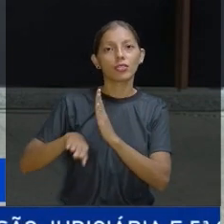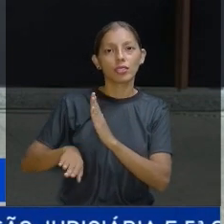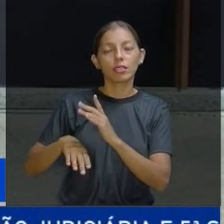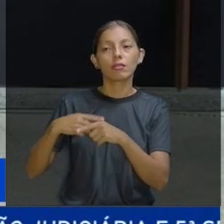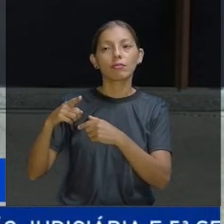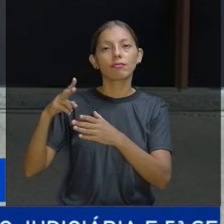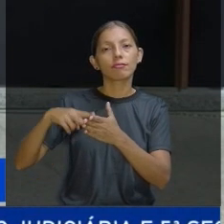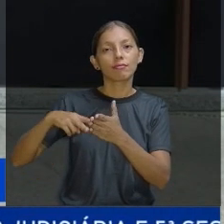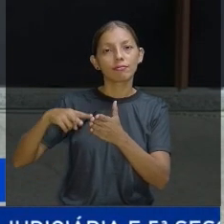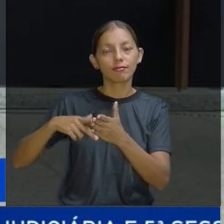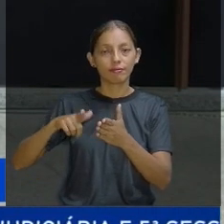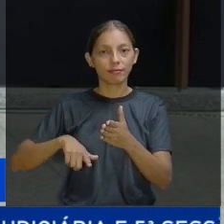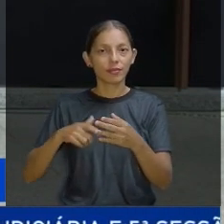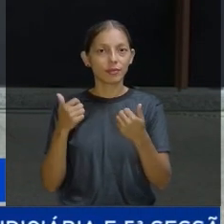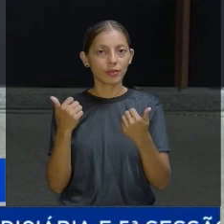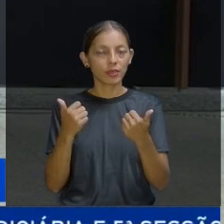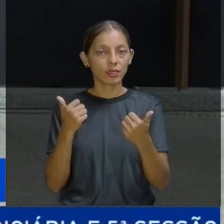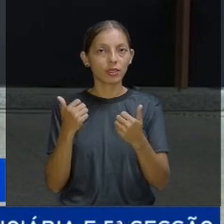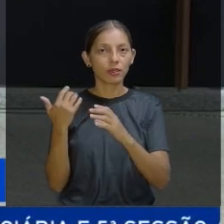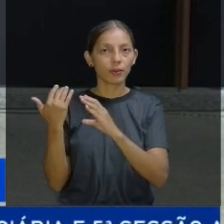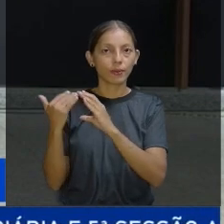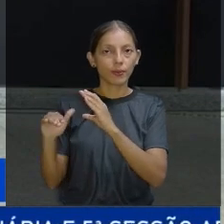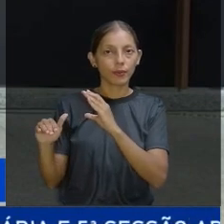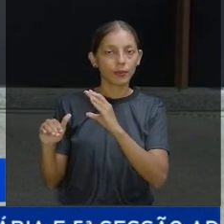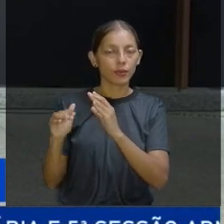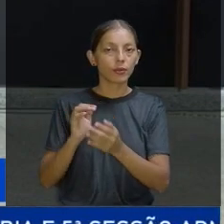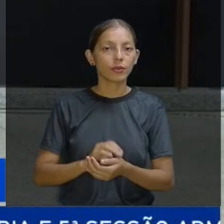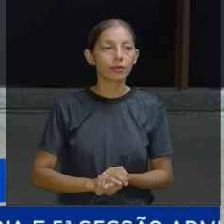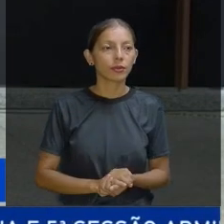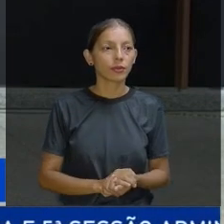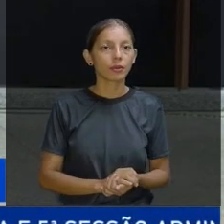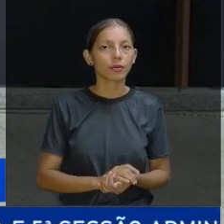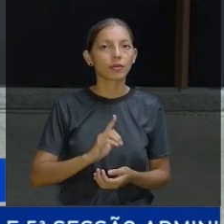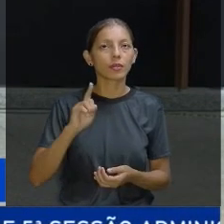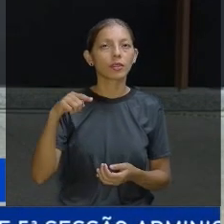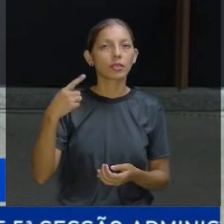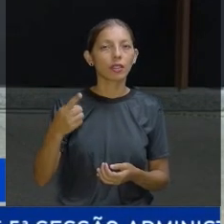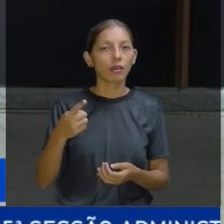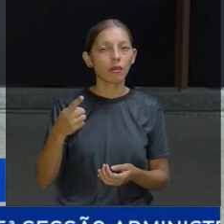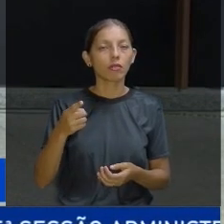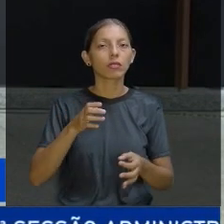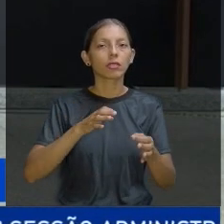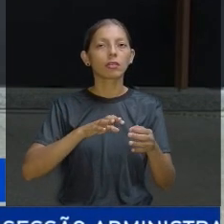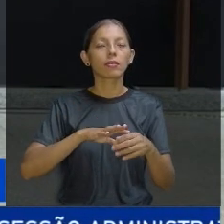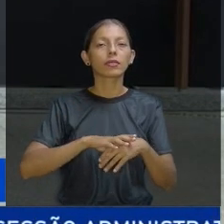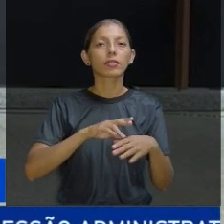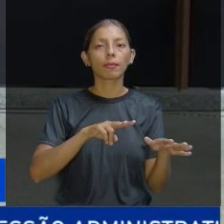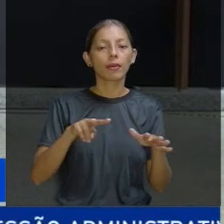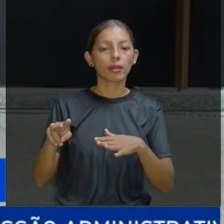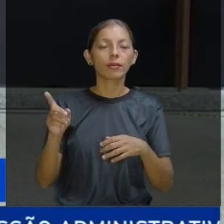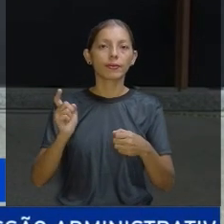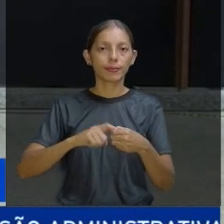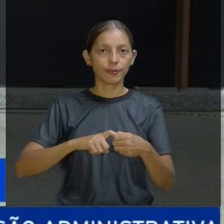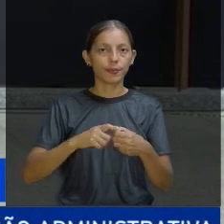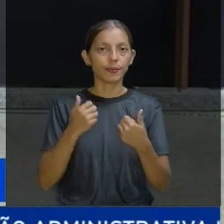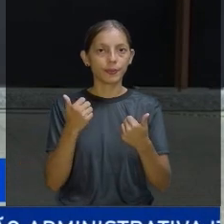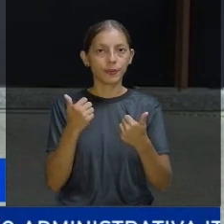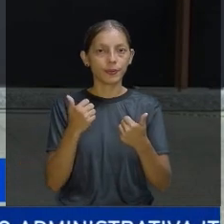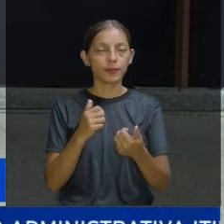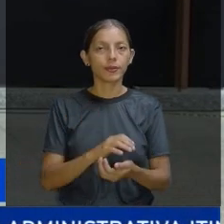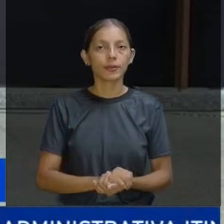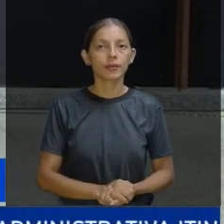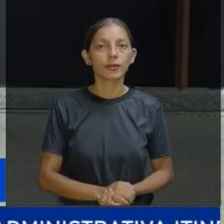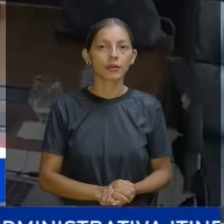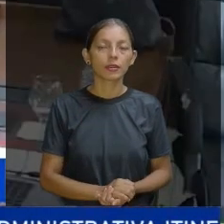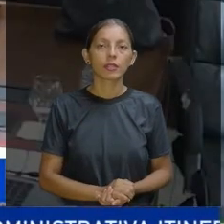acesso a esse documento e na próxima administrativa, na semana que vem, voltamos isso, tá bom? Tudo bem,